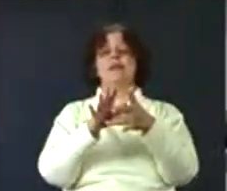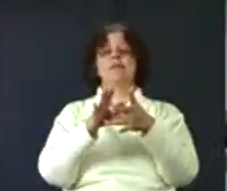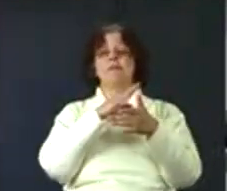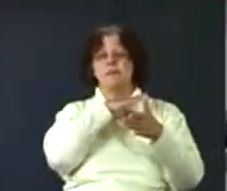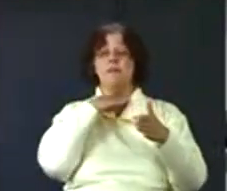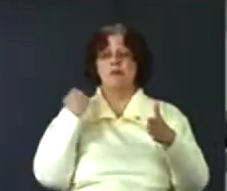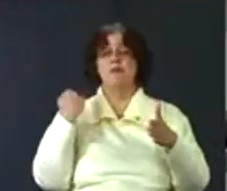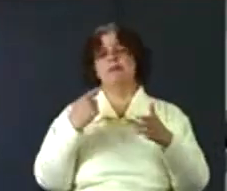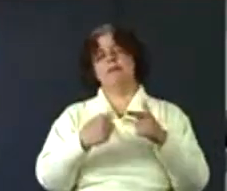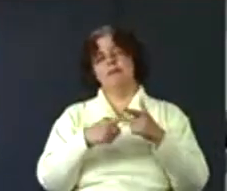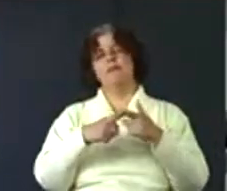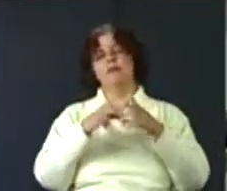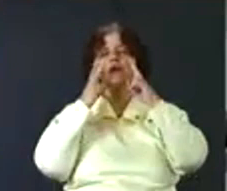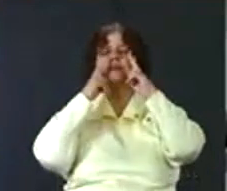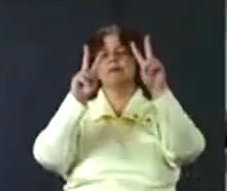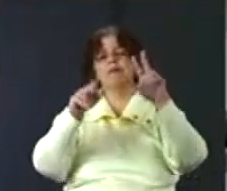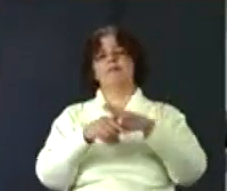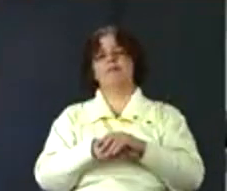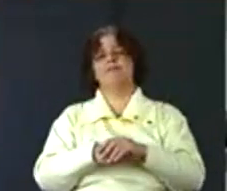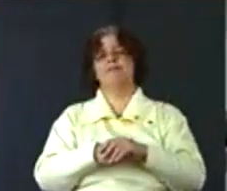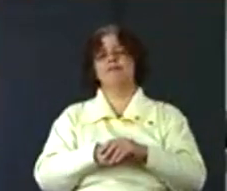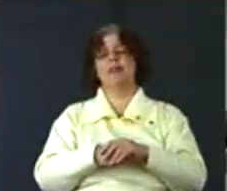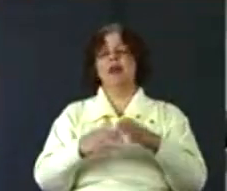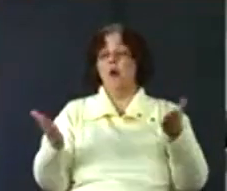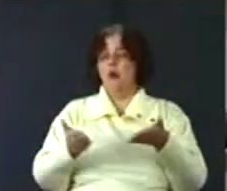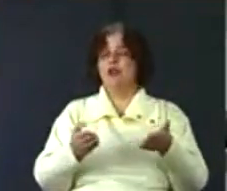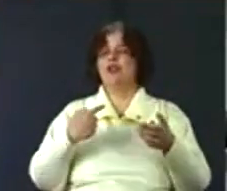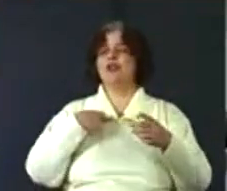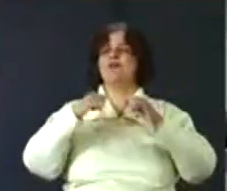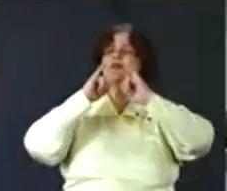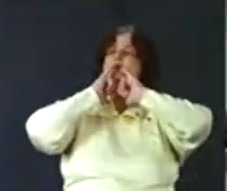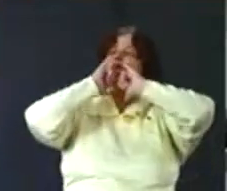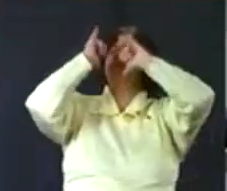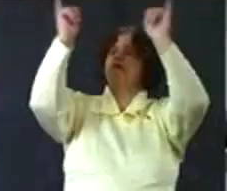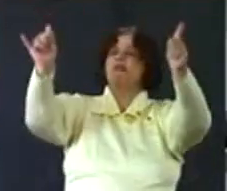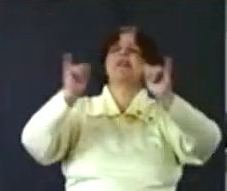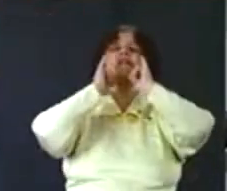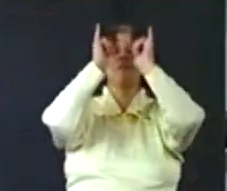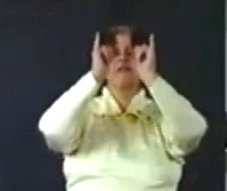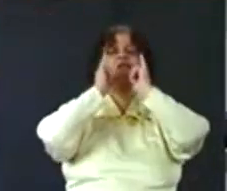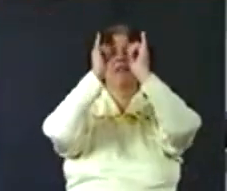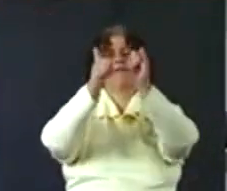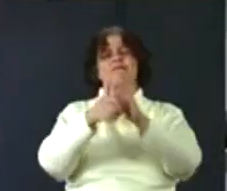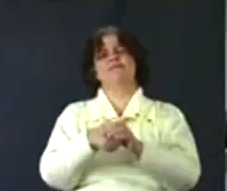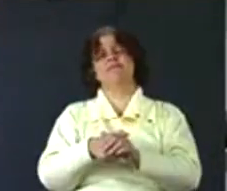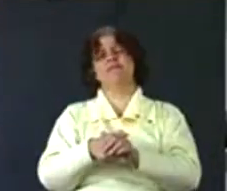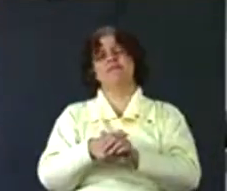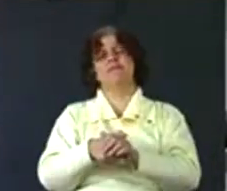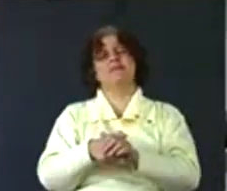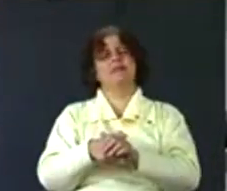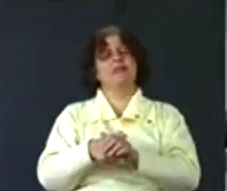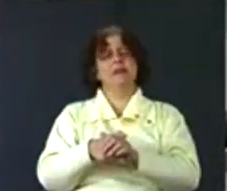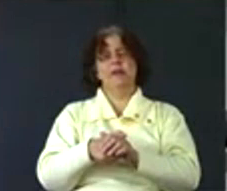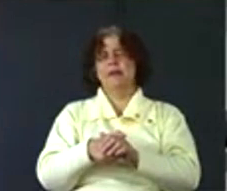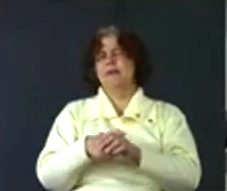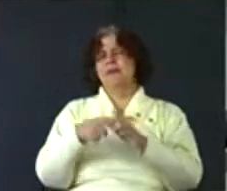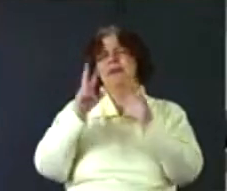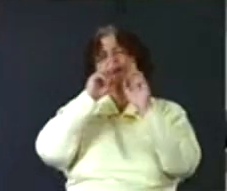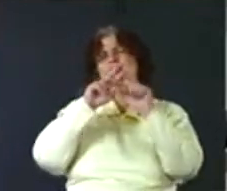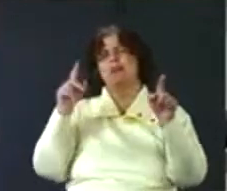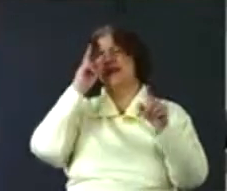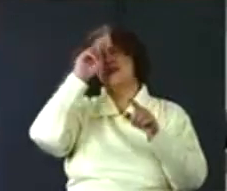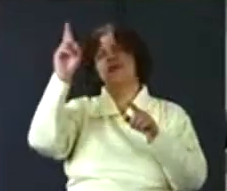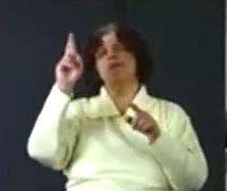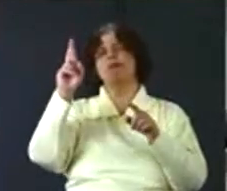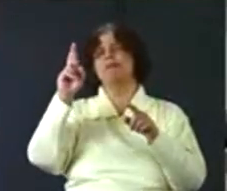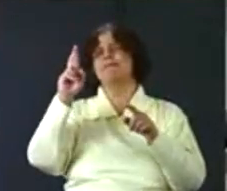essa liberdade para poder falar em alto e bom som do teu glorioso nome. Mas, Senhor, não deixa que a gente perca de vista que